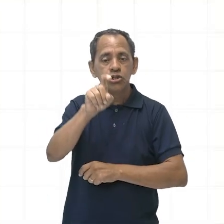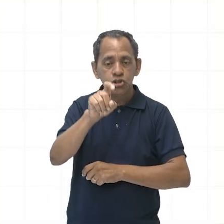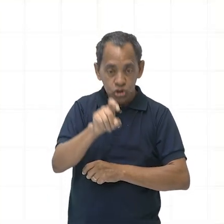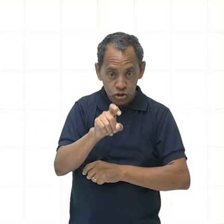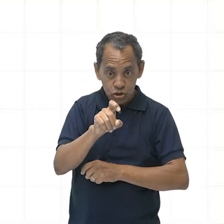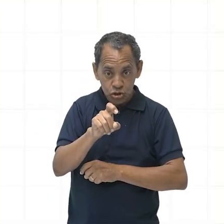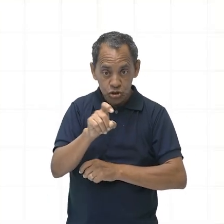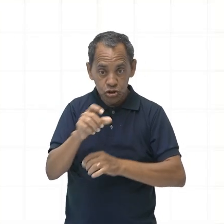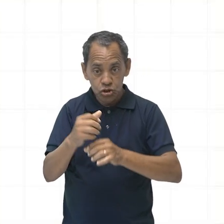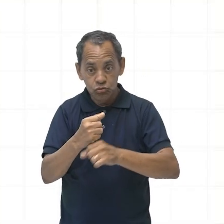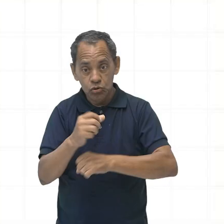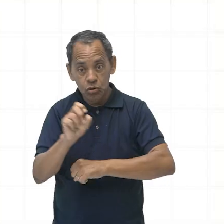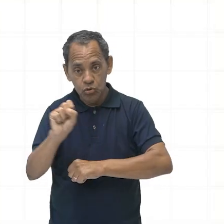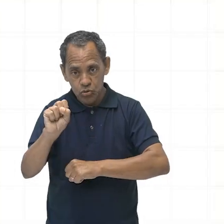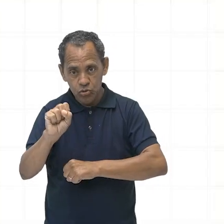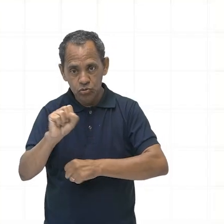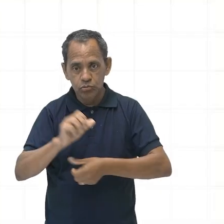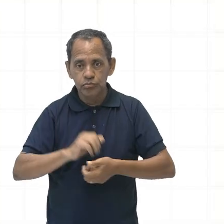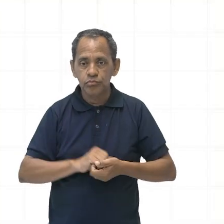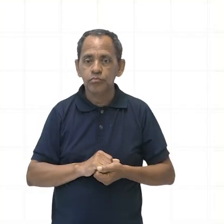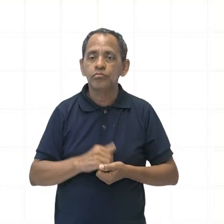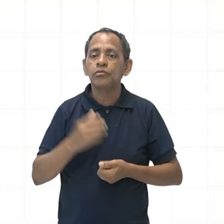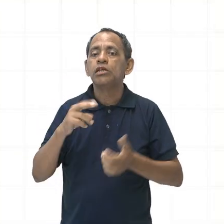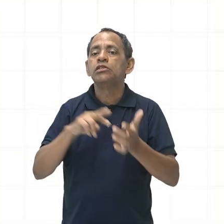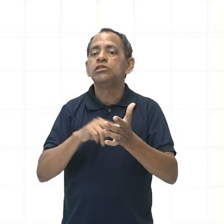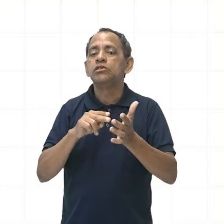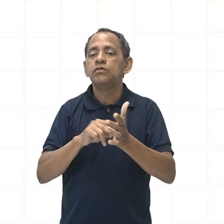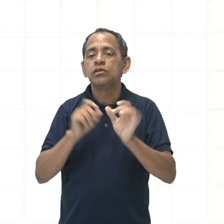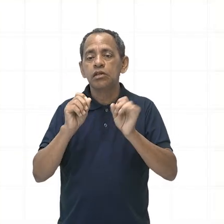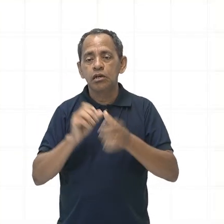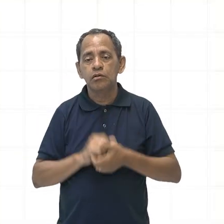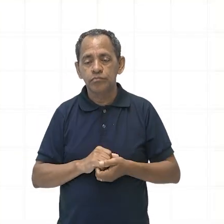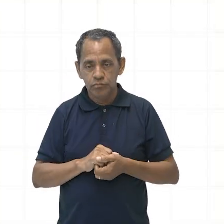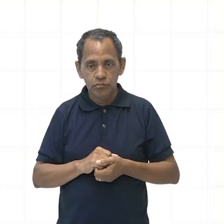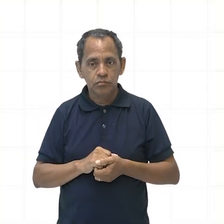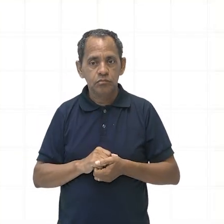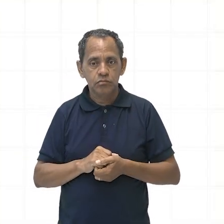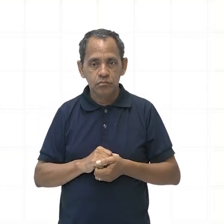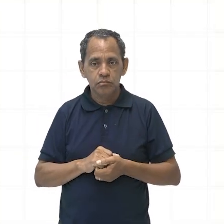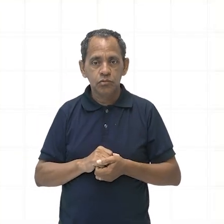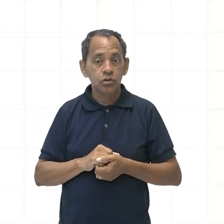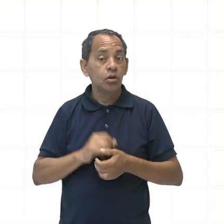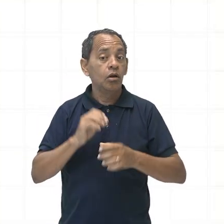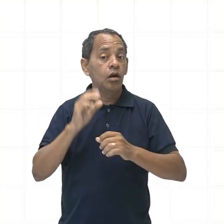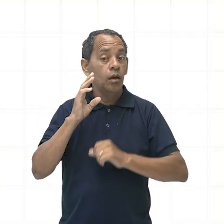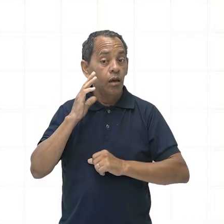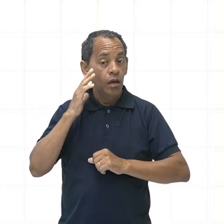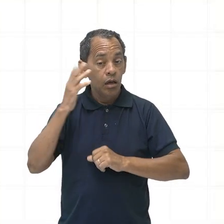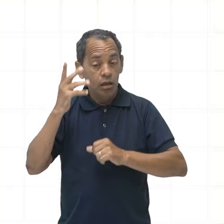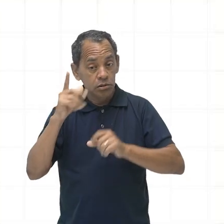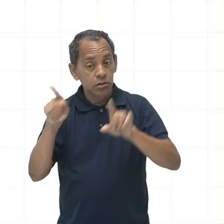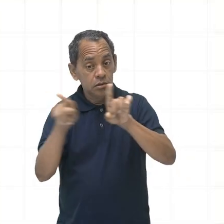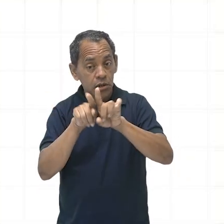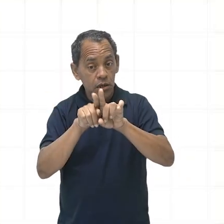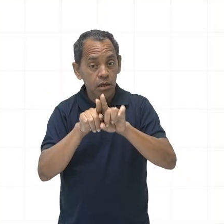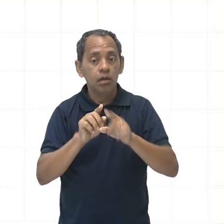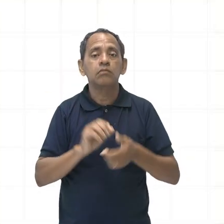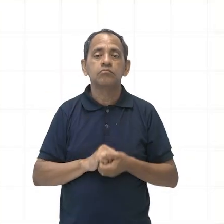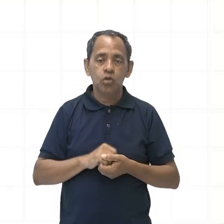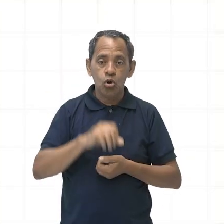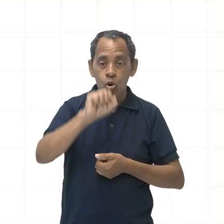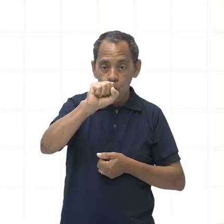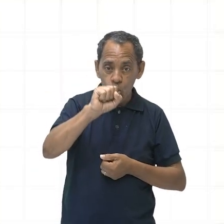Fazendo a continha aí, esse x aqui significa que mede 8. Por quê? Porque eles são semelhantes, então esses lados vão